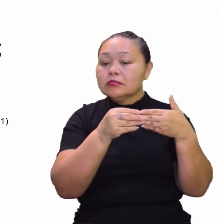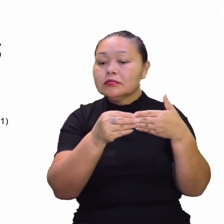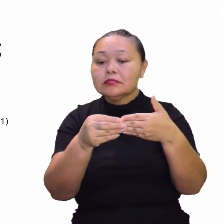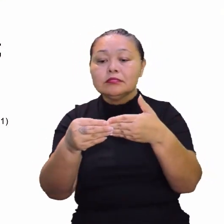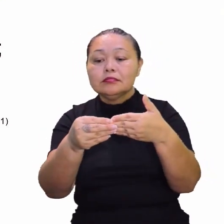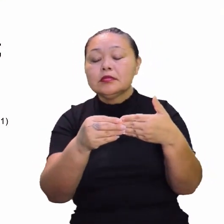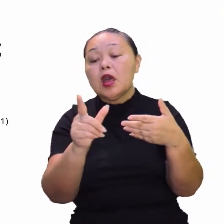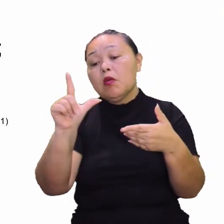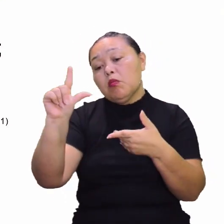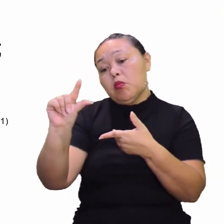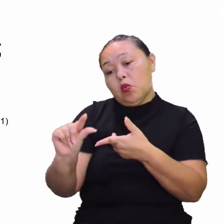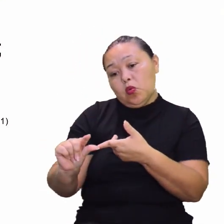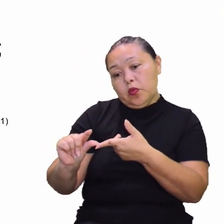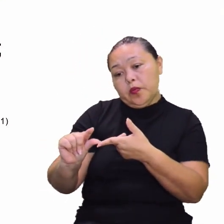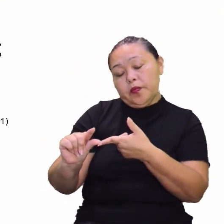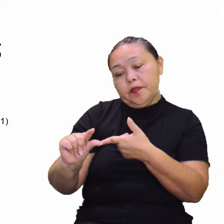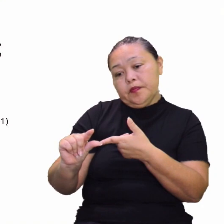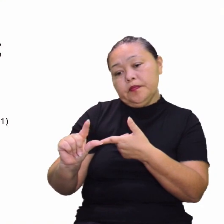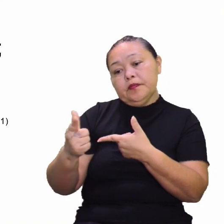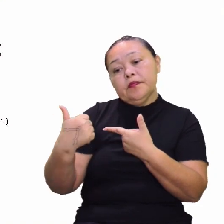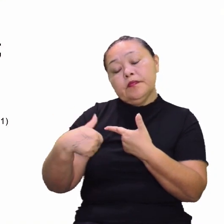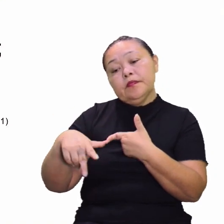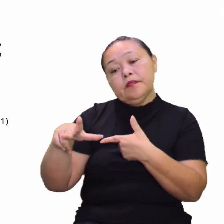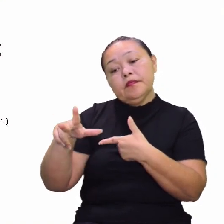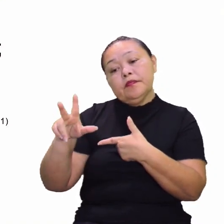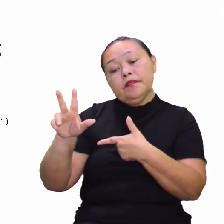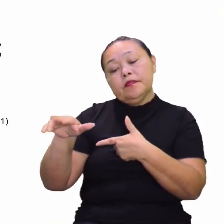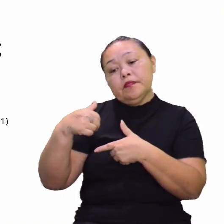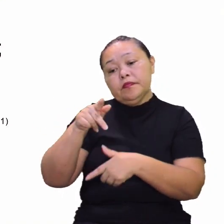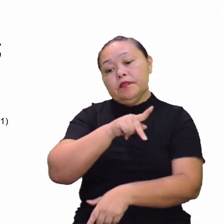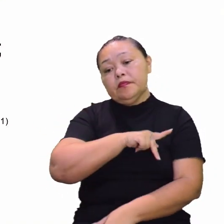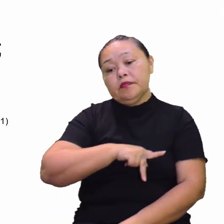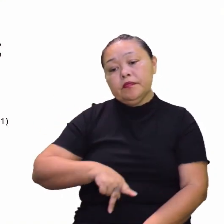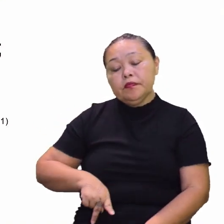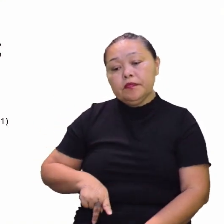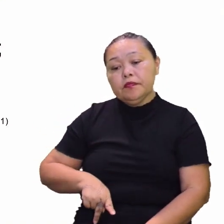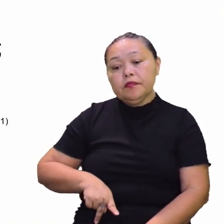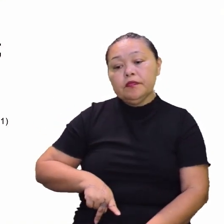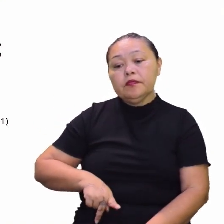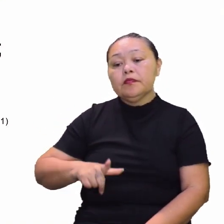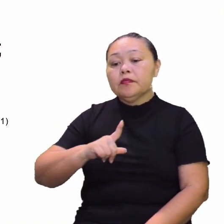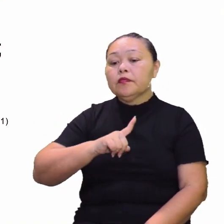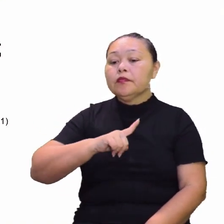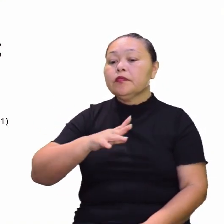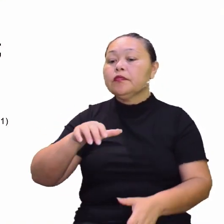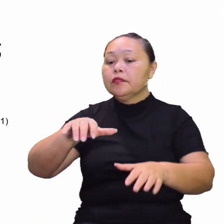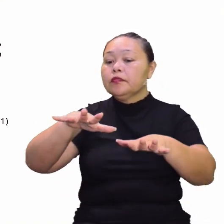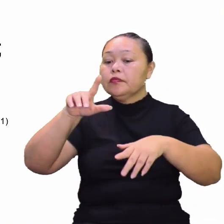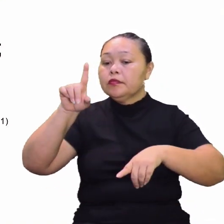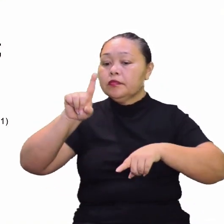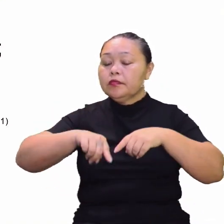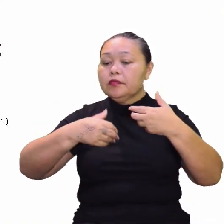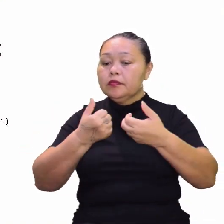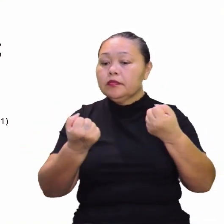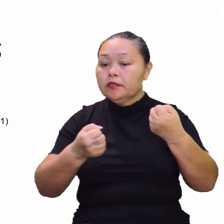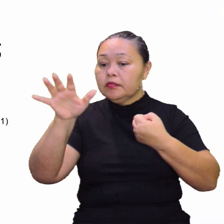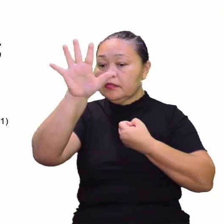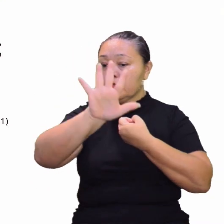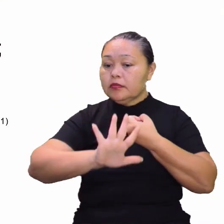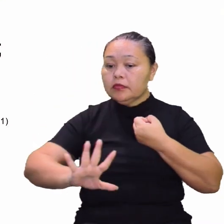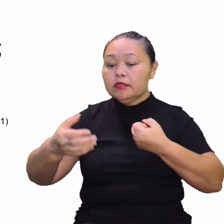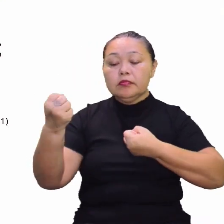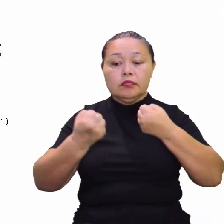muito pouco. Só que aí, segundo o presidente da Confederação de Transportes, Nacional de